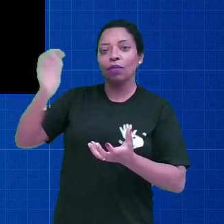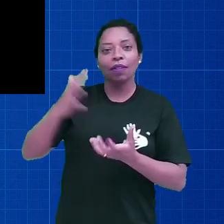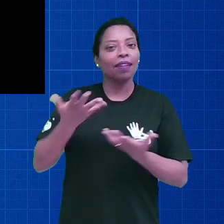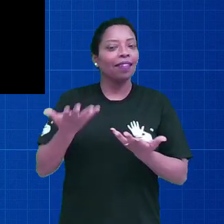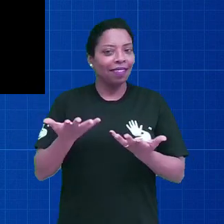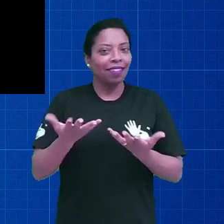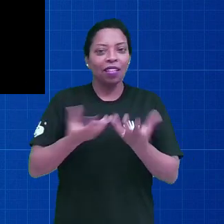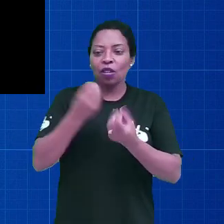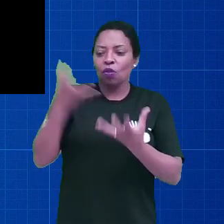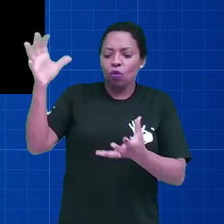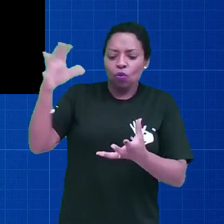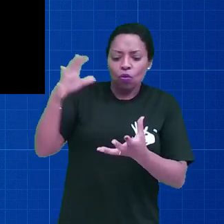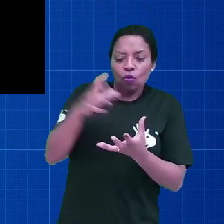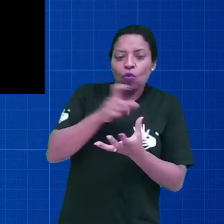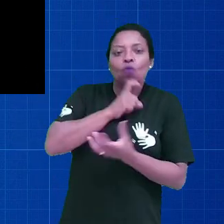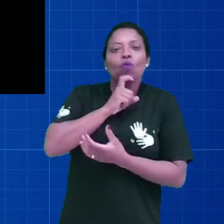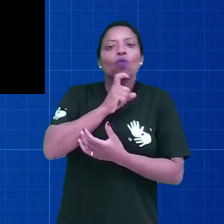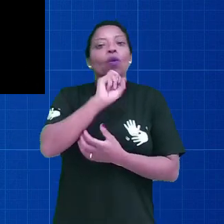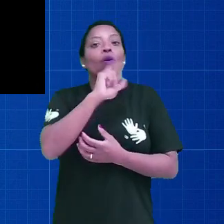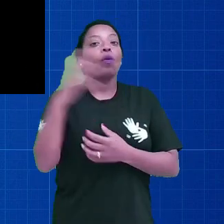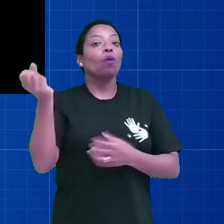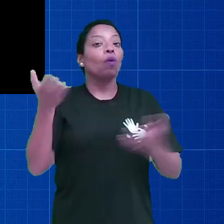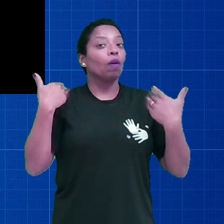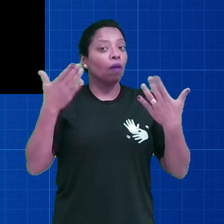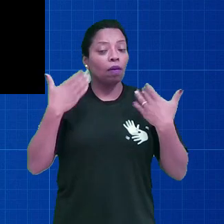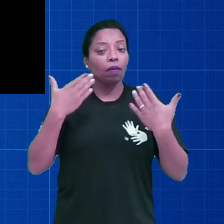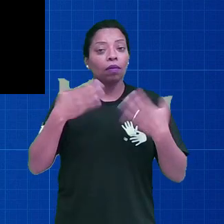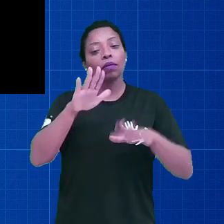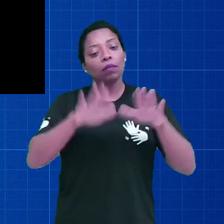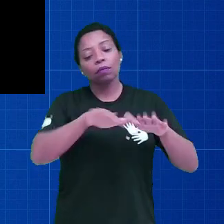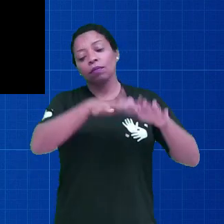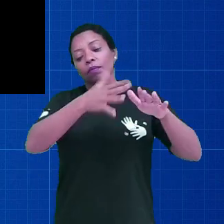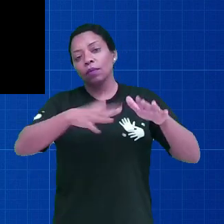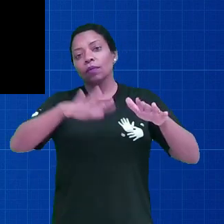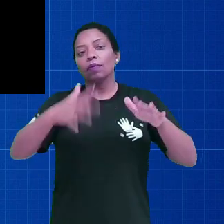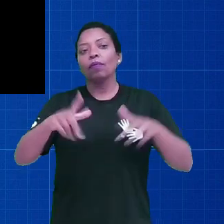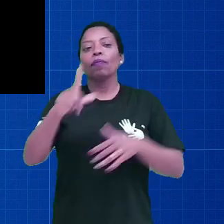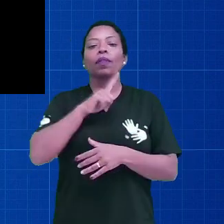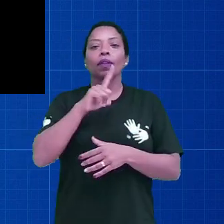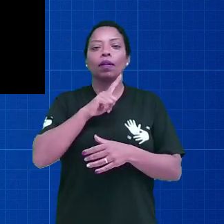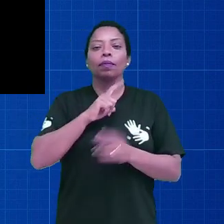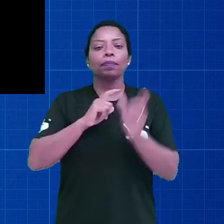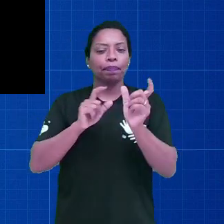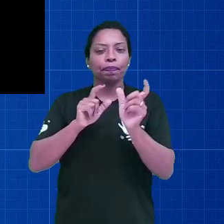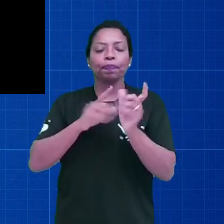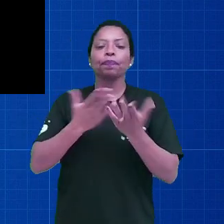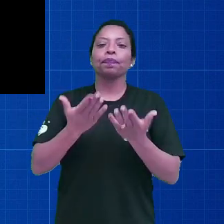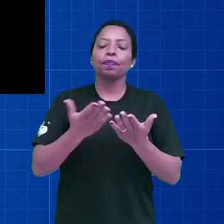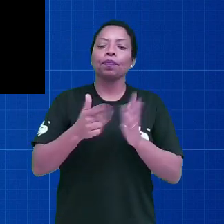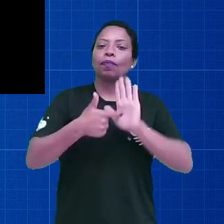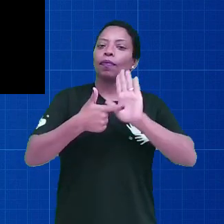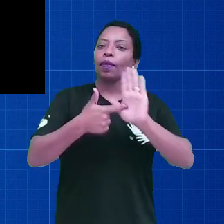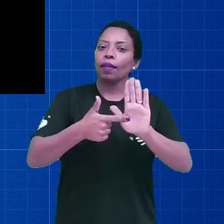de aquecimento ou resfriamento do planeta. Existe uma sigla, né, que diz respeito